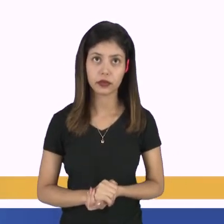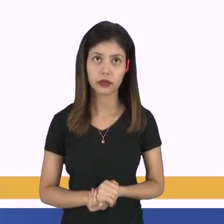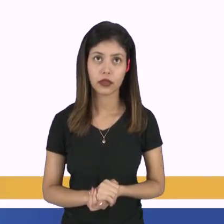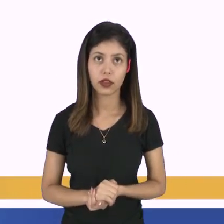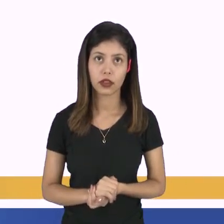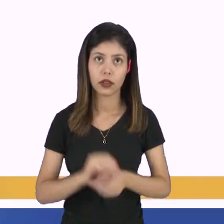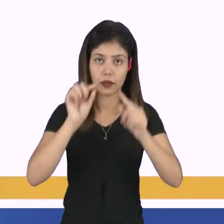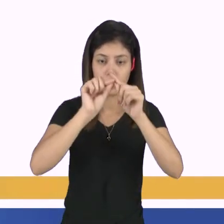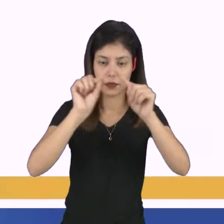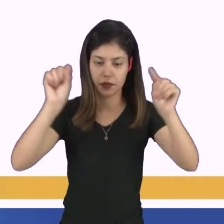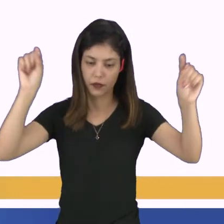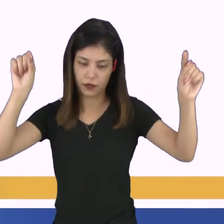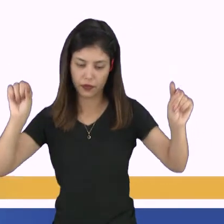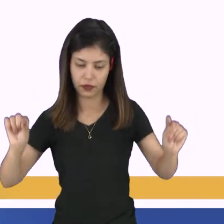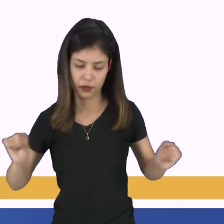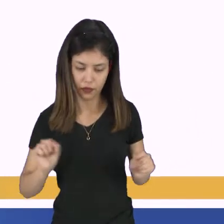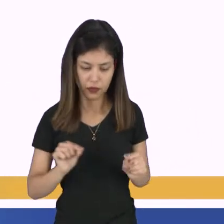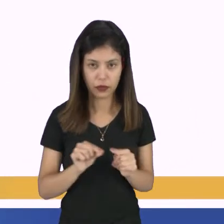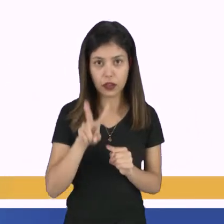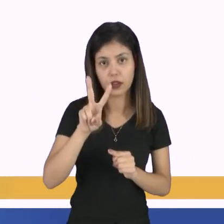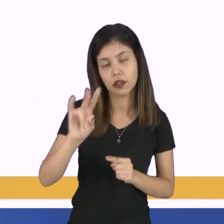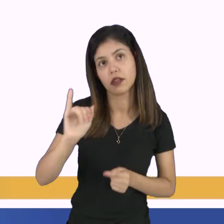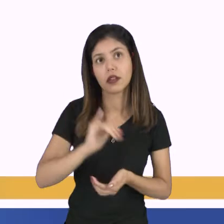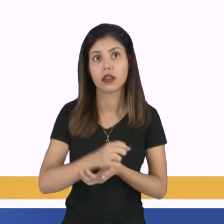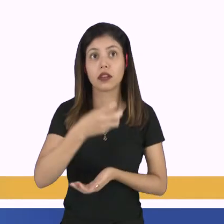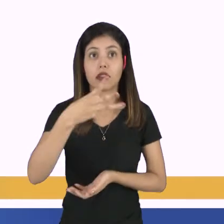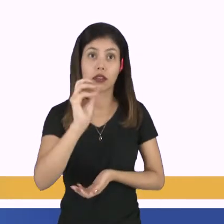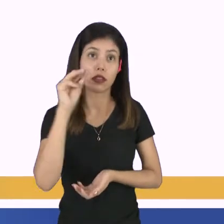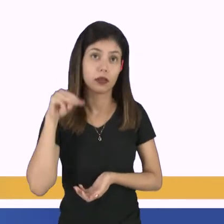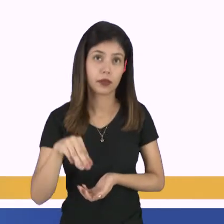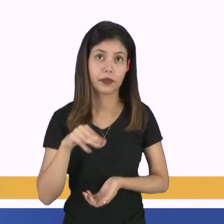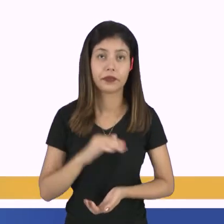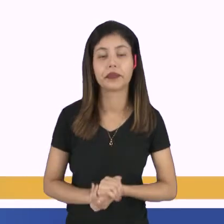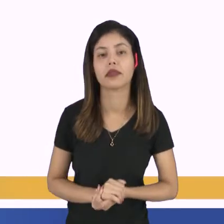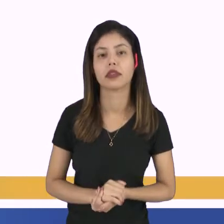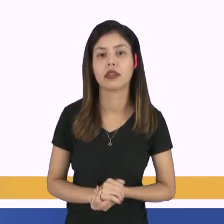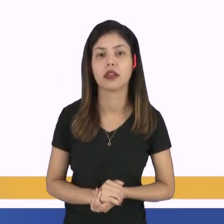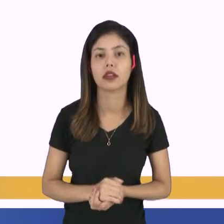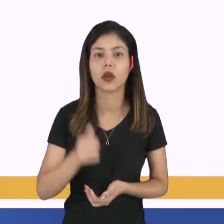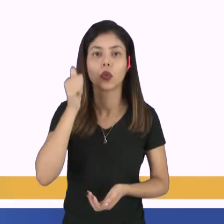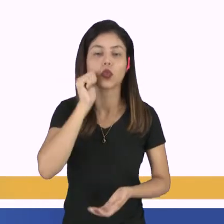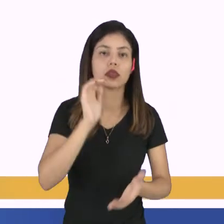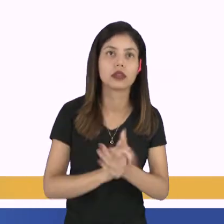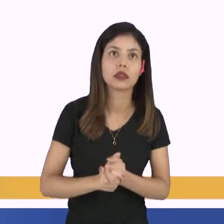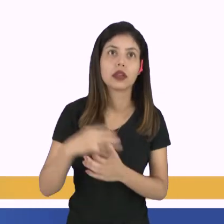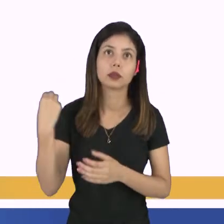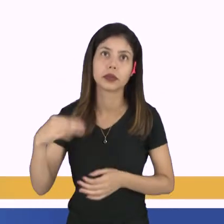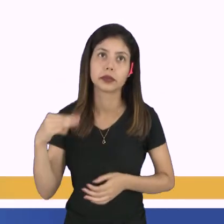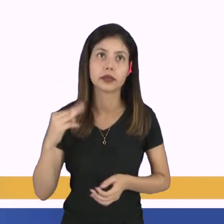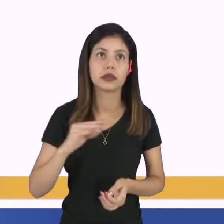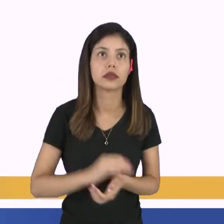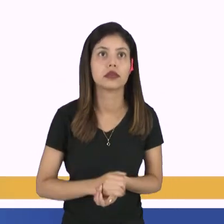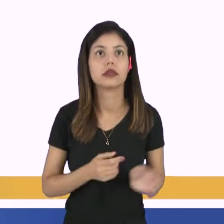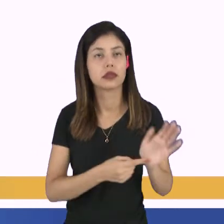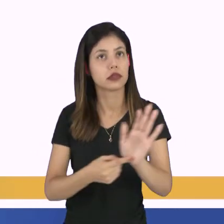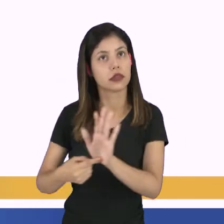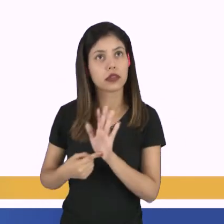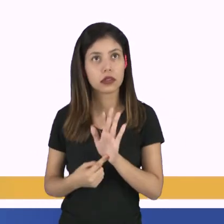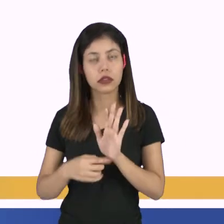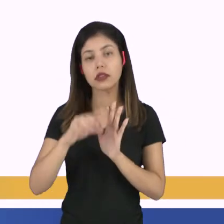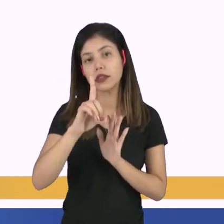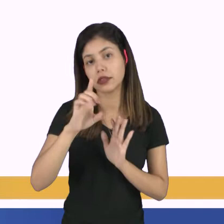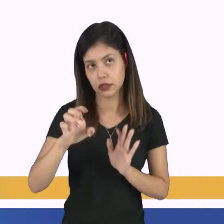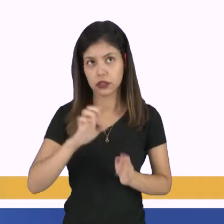que o comprimento do estacionamento vale 30 metros. Sua esposa, formada em matemática, sugeriu que o segmento